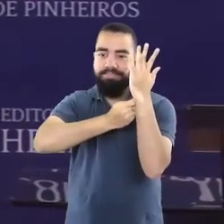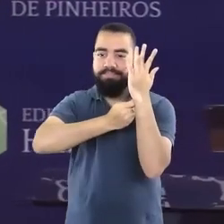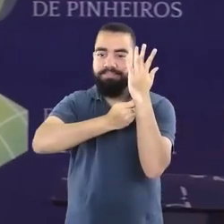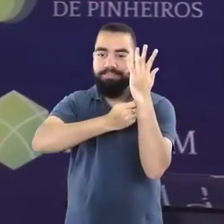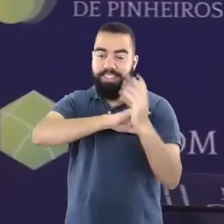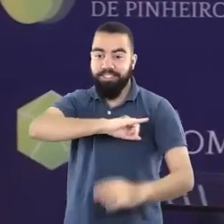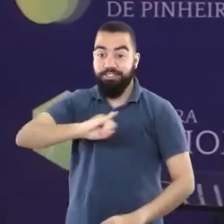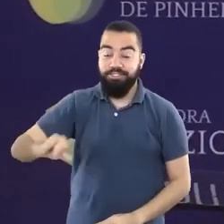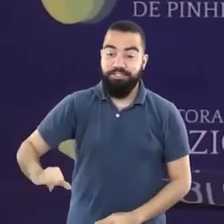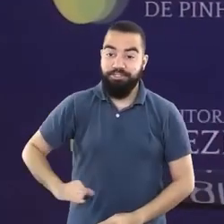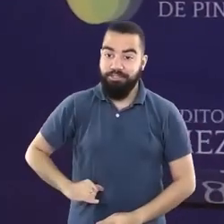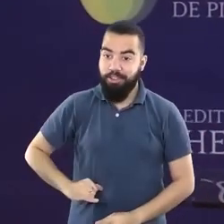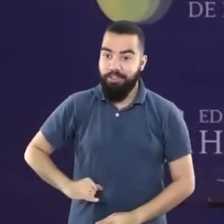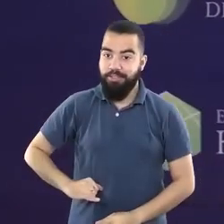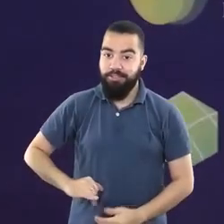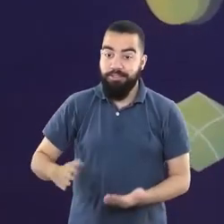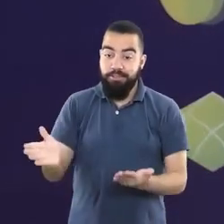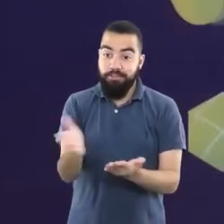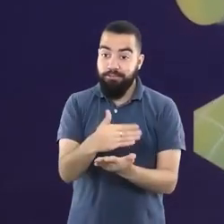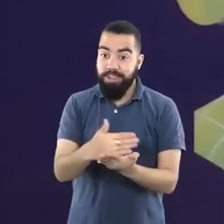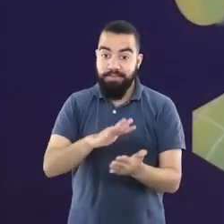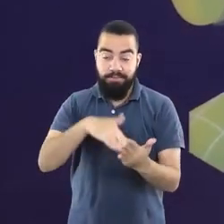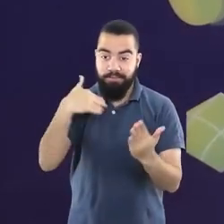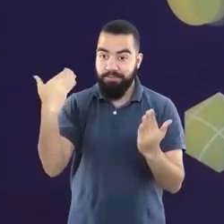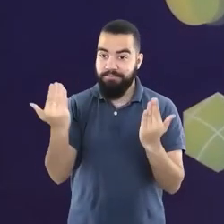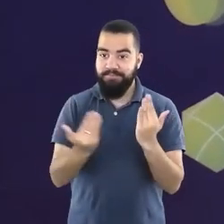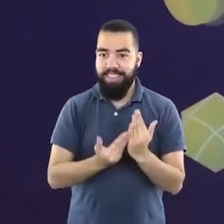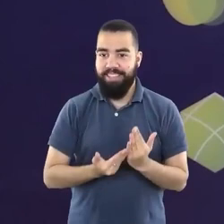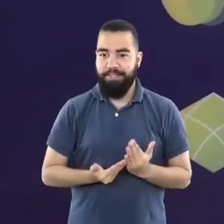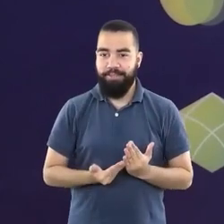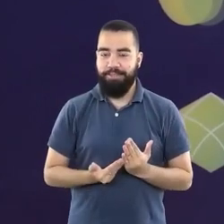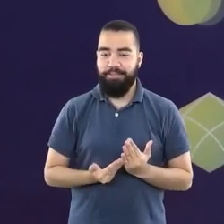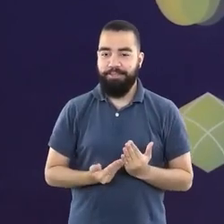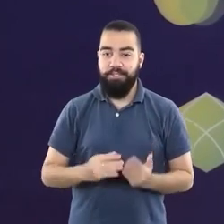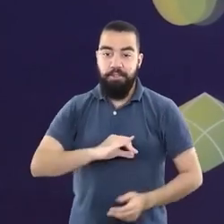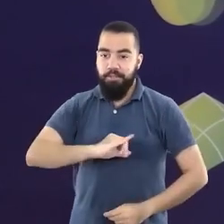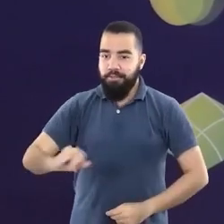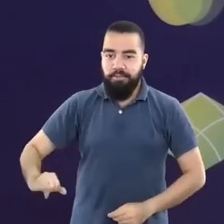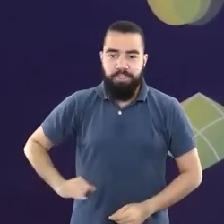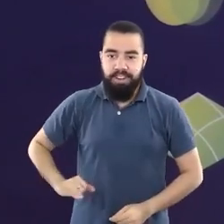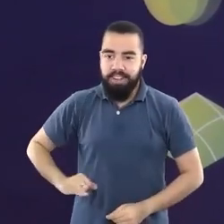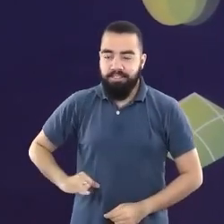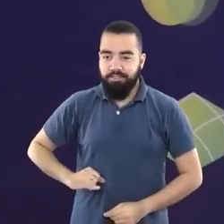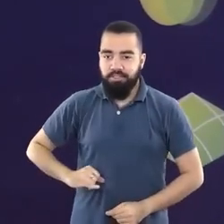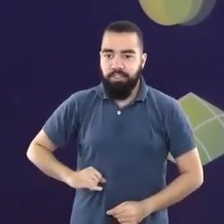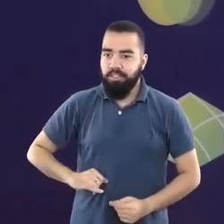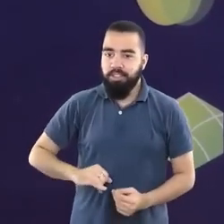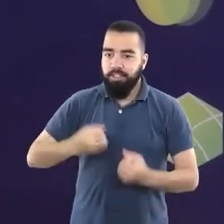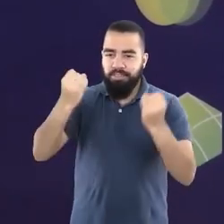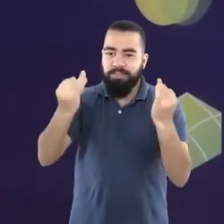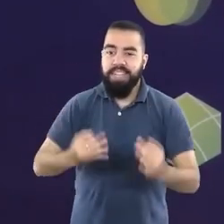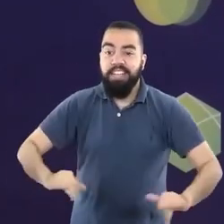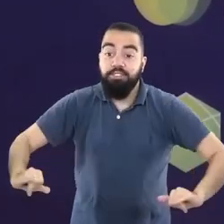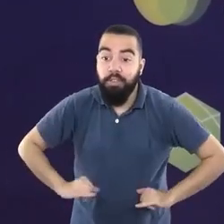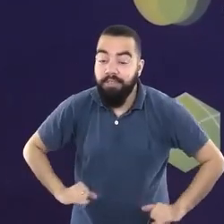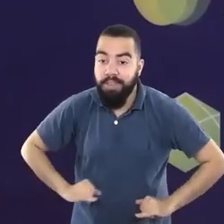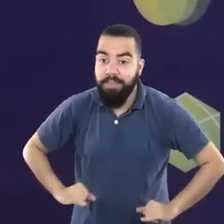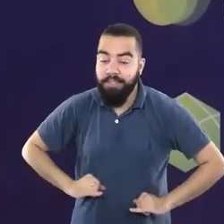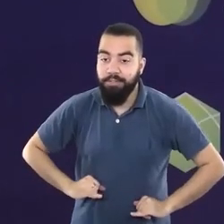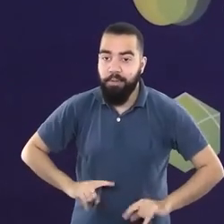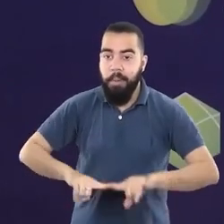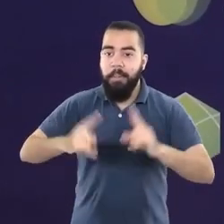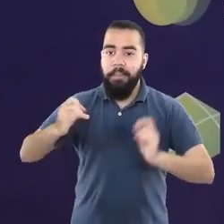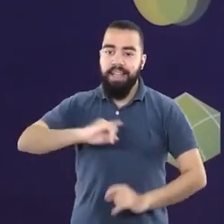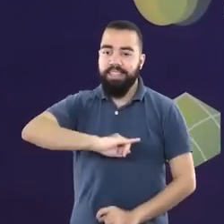sofrimento, o livro trata de restauração. O livro nos leva ao fundo do poço da angústia e da dor humana,